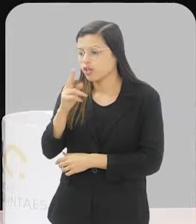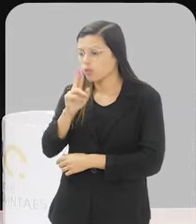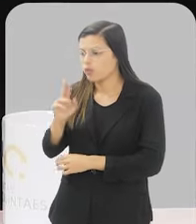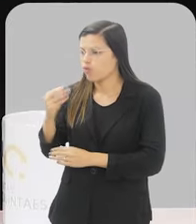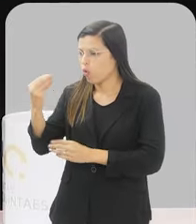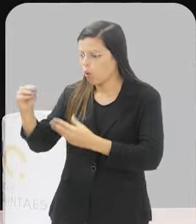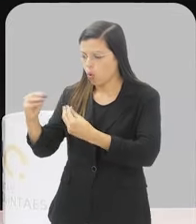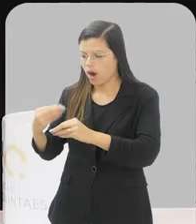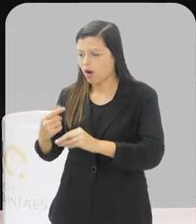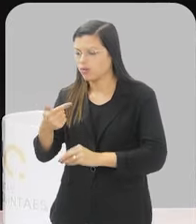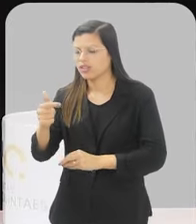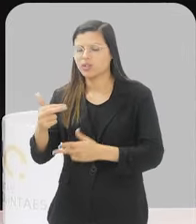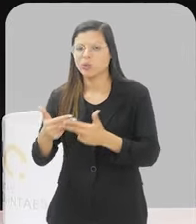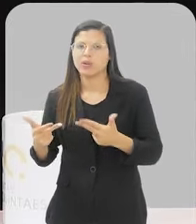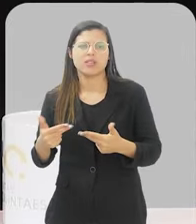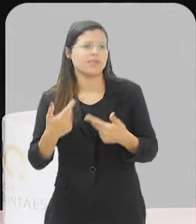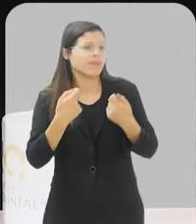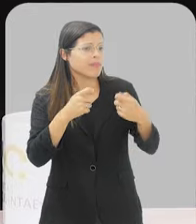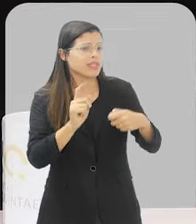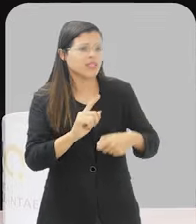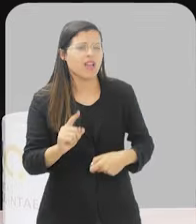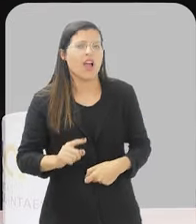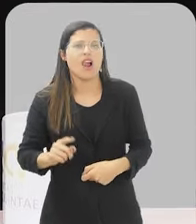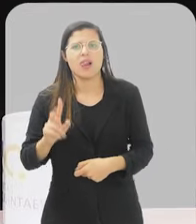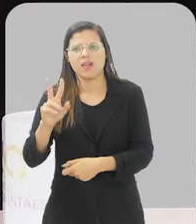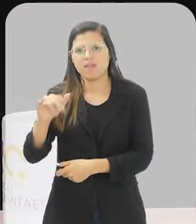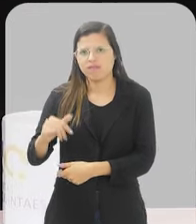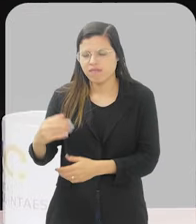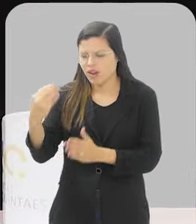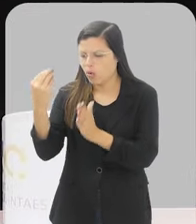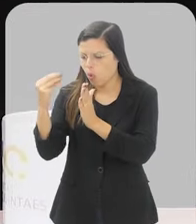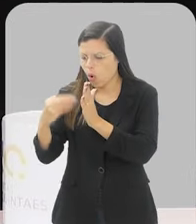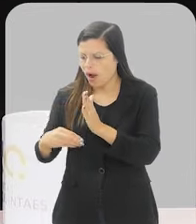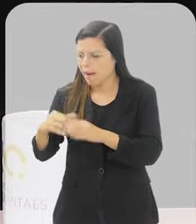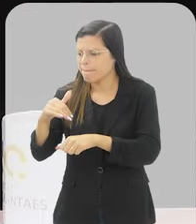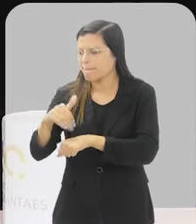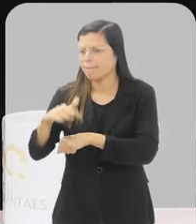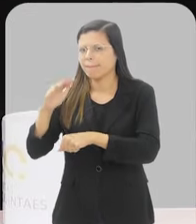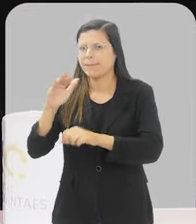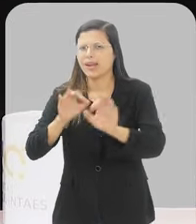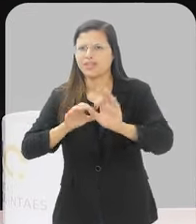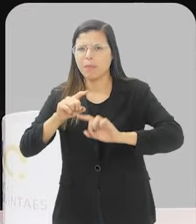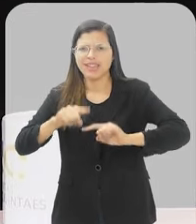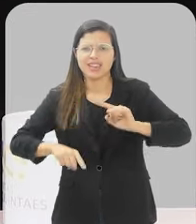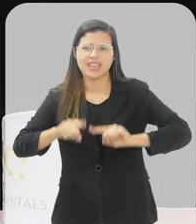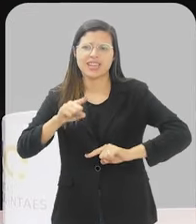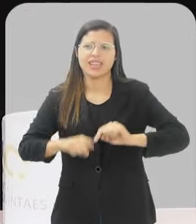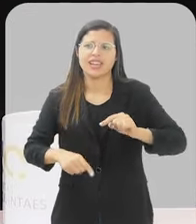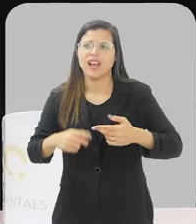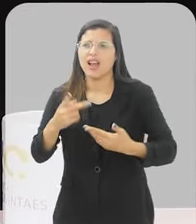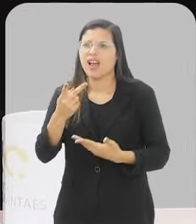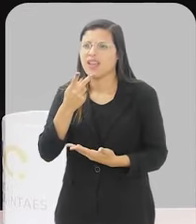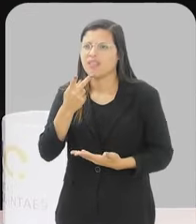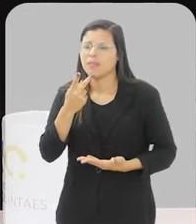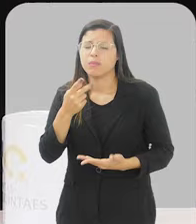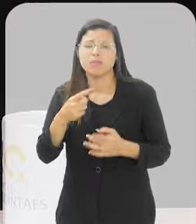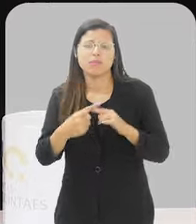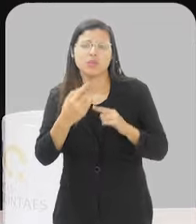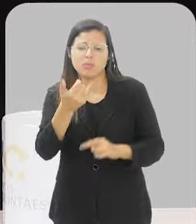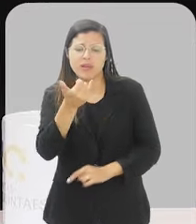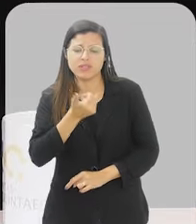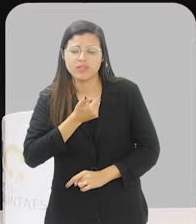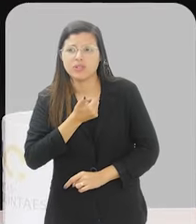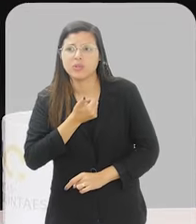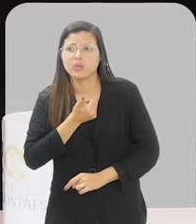precisa. Aí vai para a loja e compra-se mais pedraria, coloca mais pedraria. Só que eu falo assim, meu amigo, por que você não